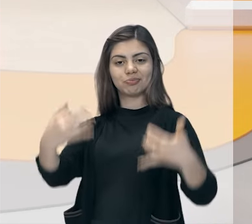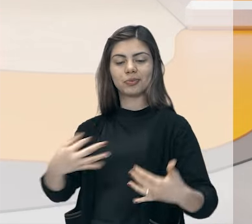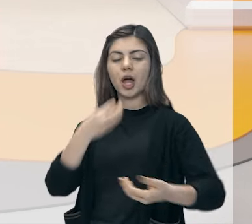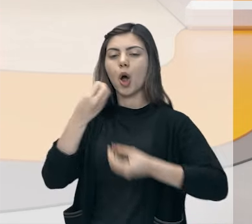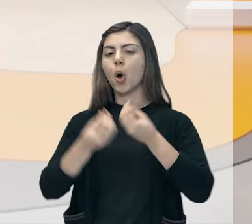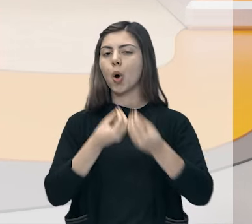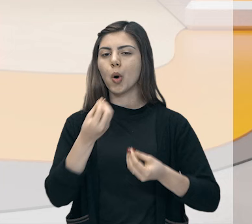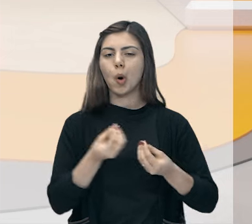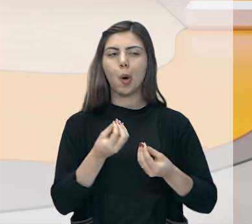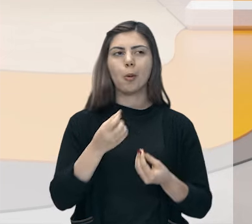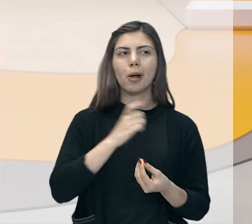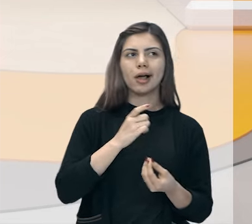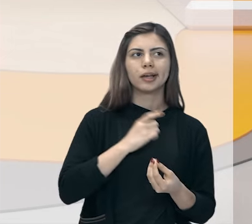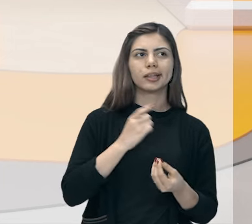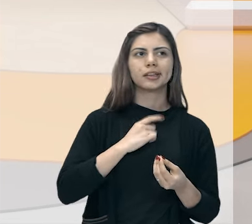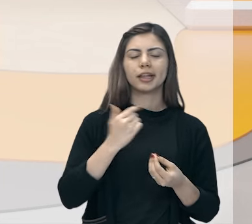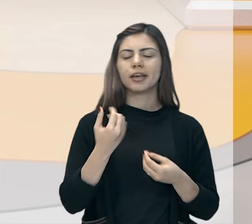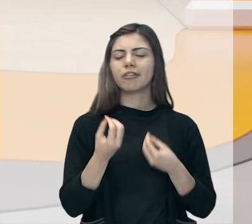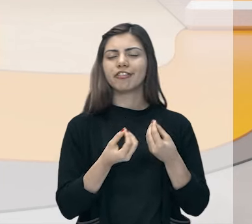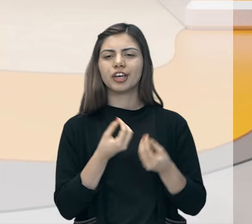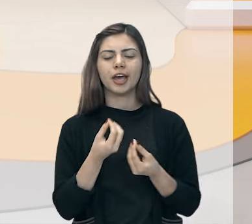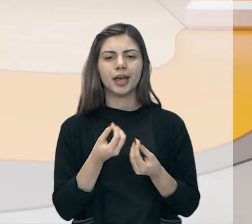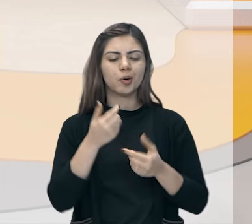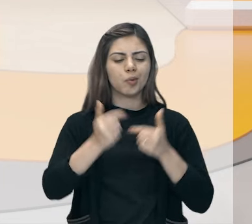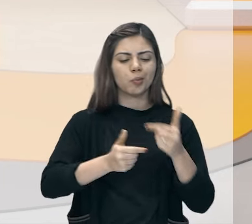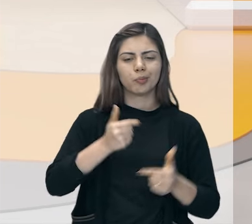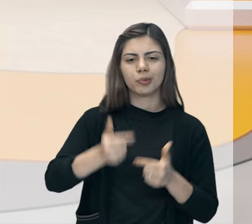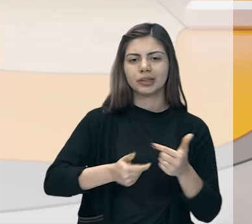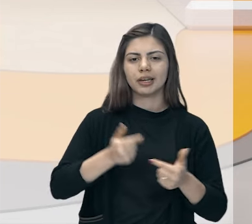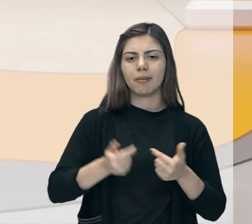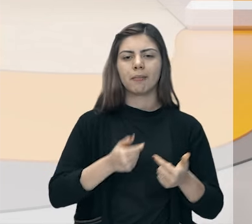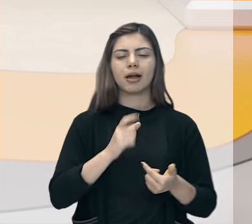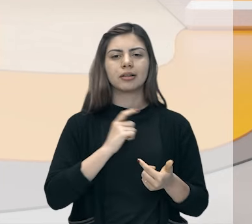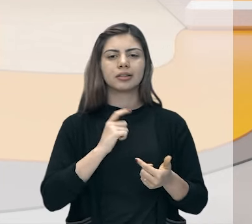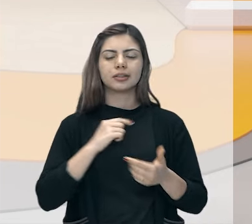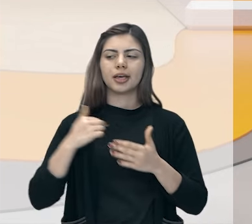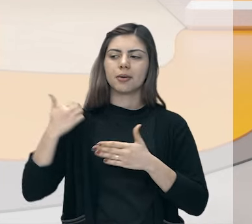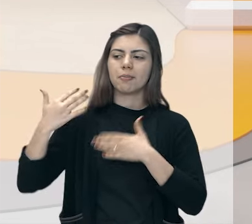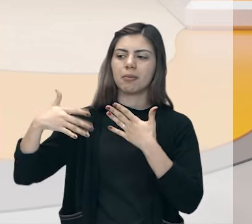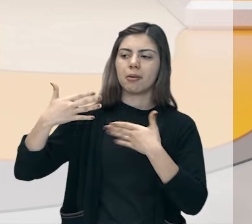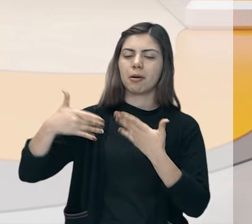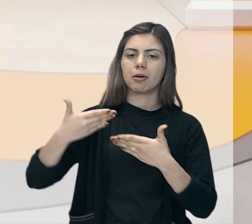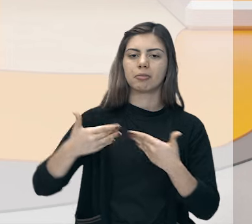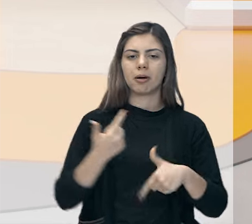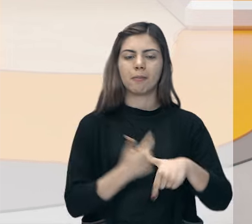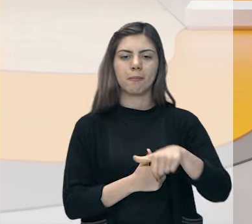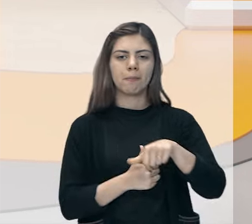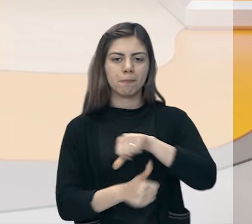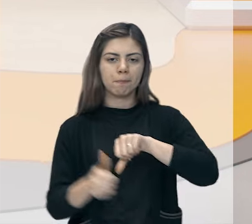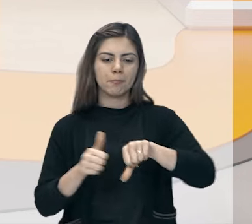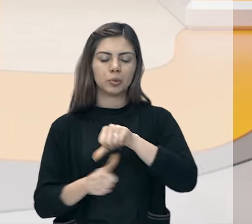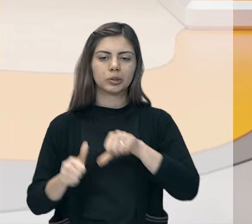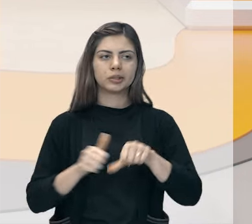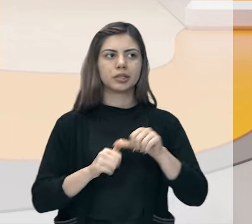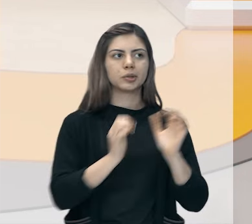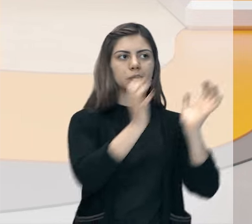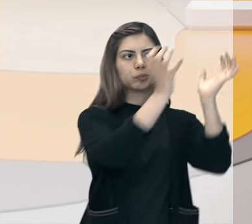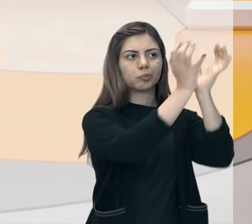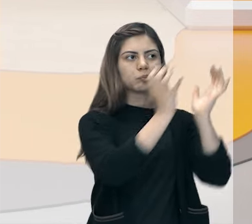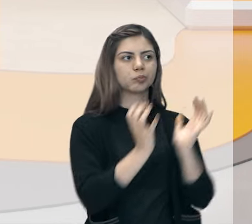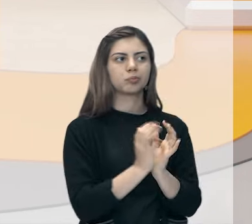deu, como se construiu, como foi se moldando e se modificando essas relações de trabalho